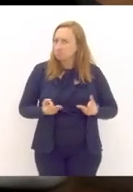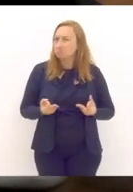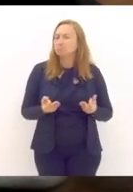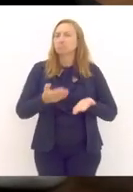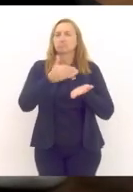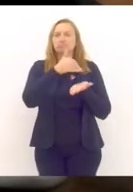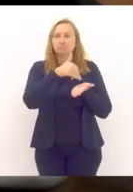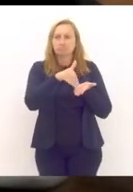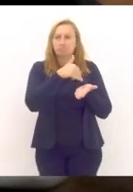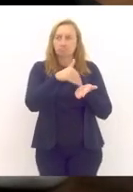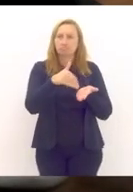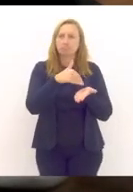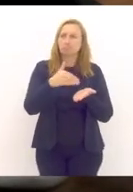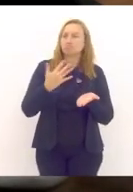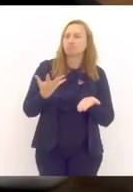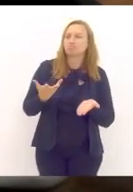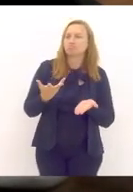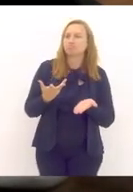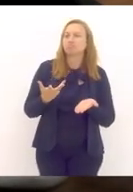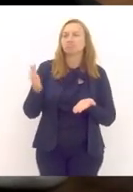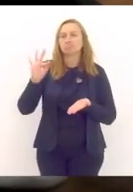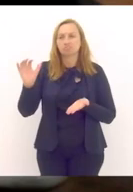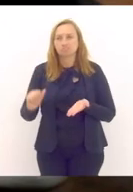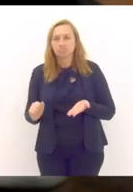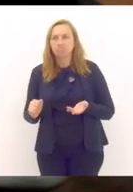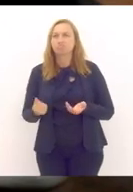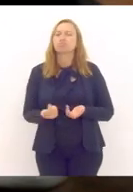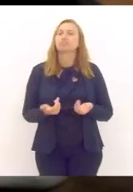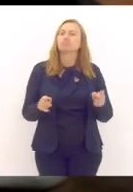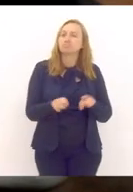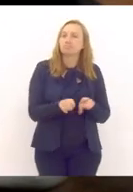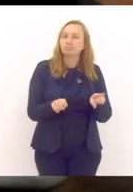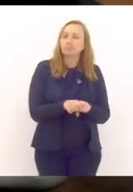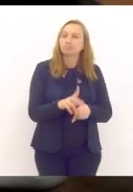Secretaria da Fazenda, assim como o próprio